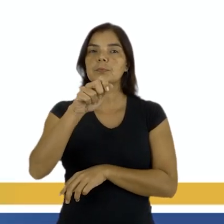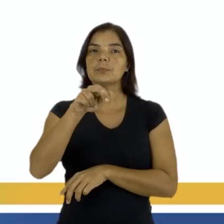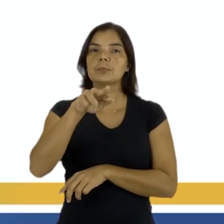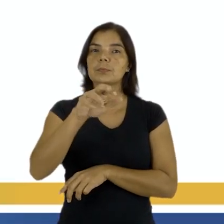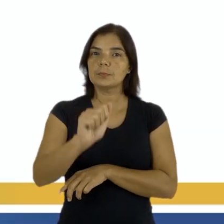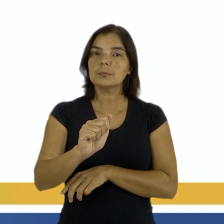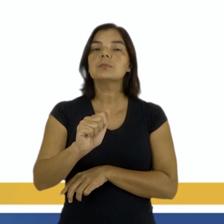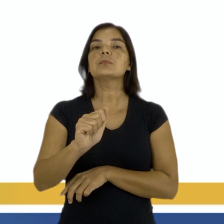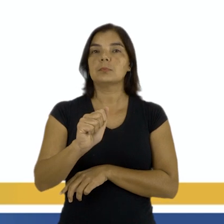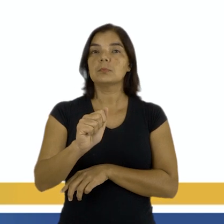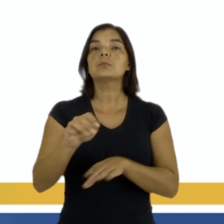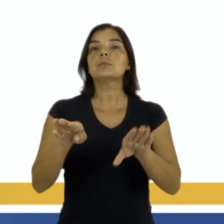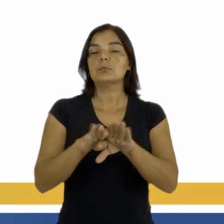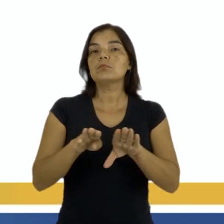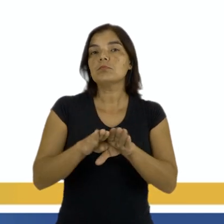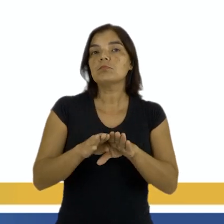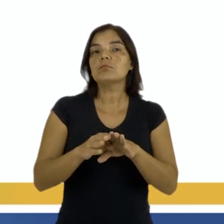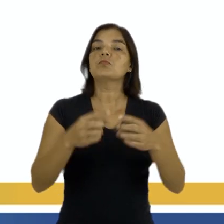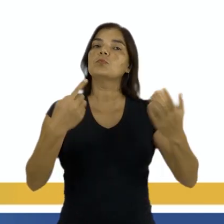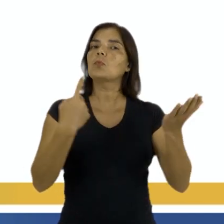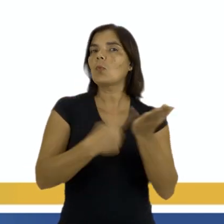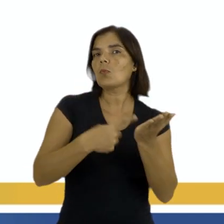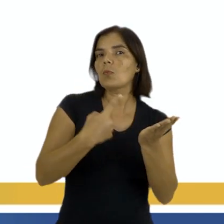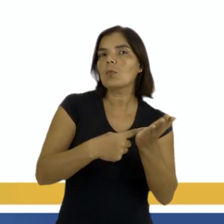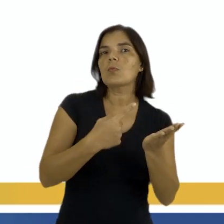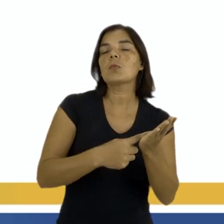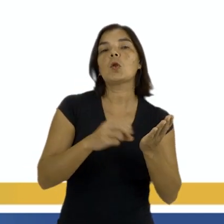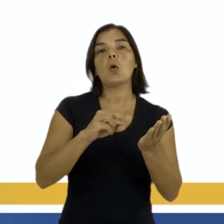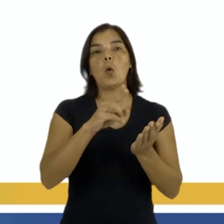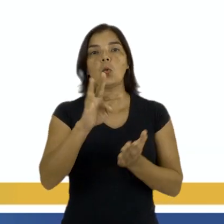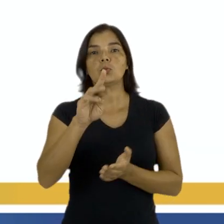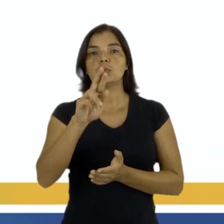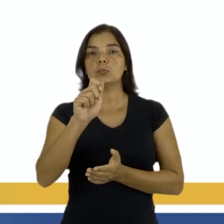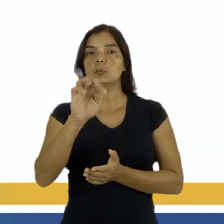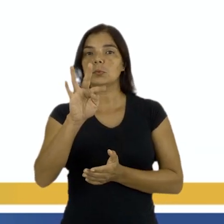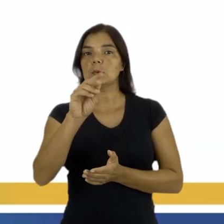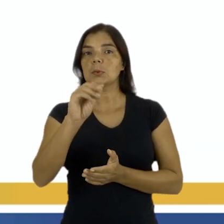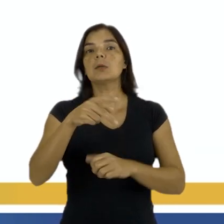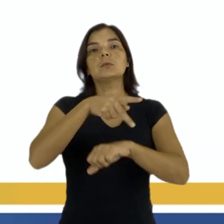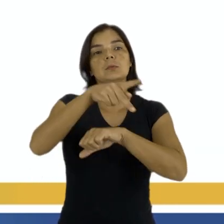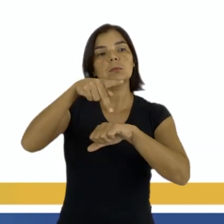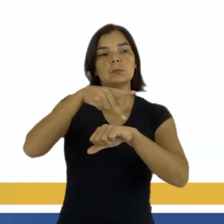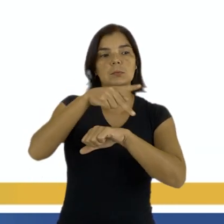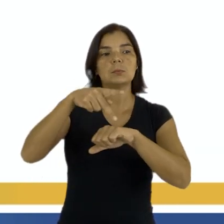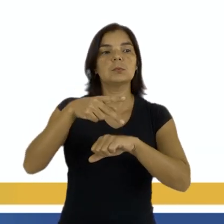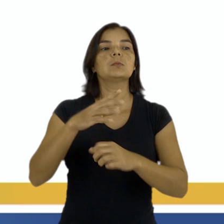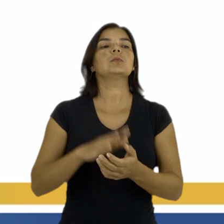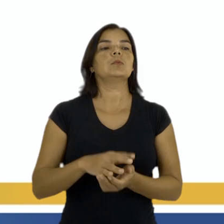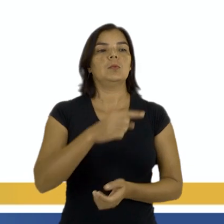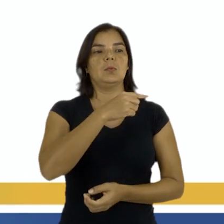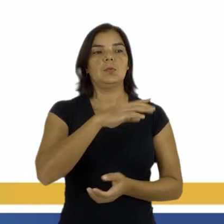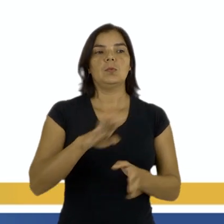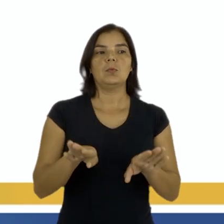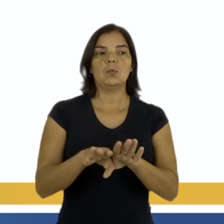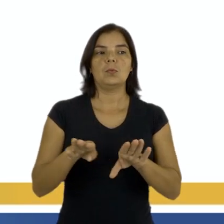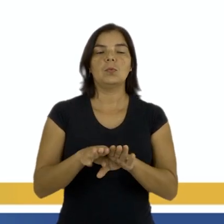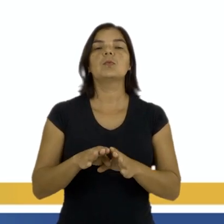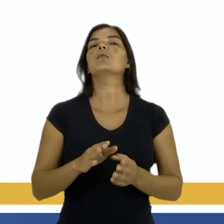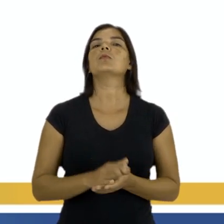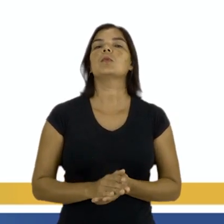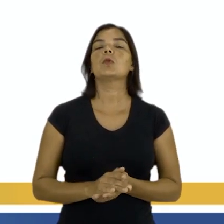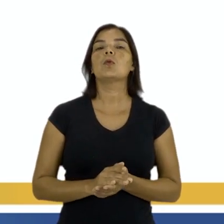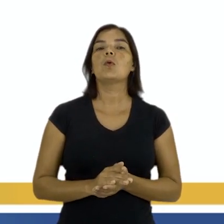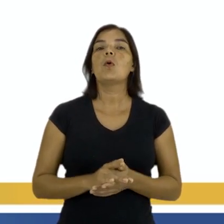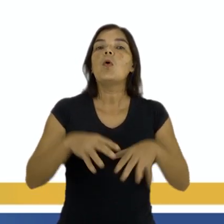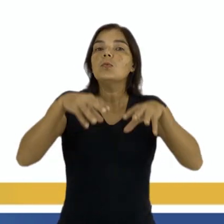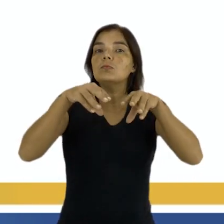ela vai ser determinada por acordos, por tratados entre os países, como é o caso do Acre. O